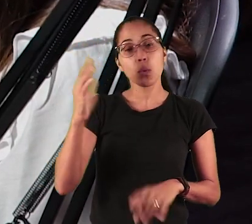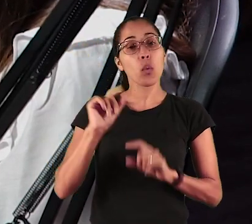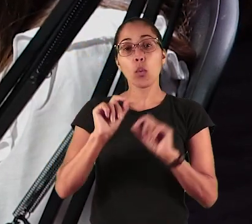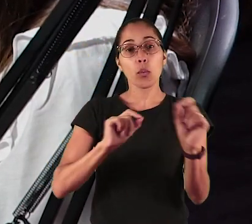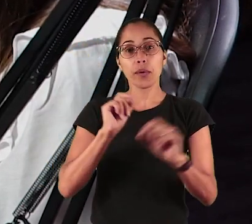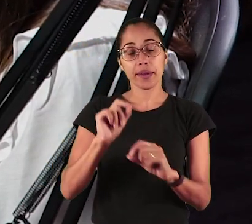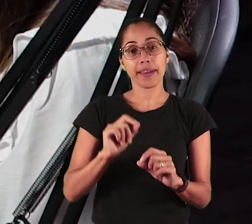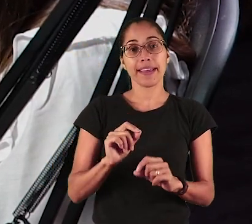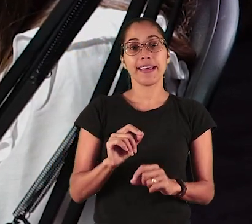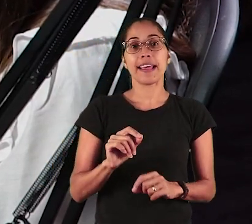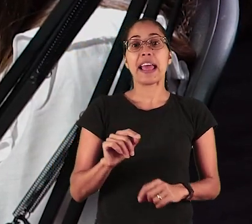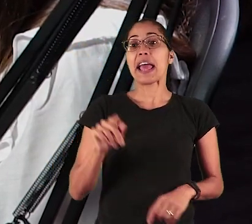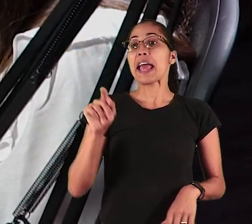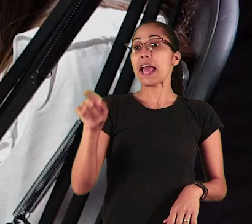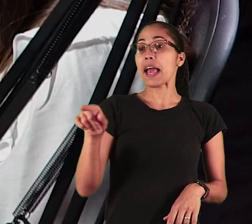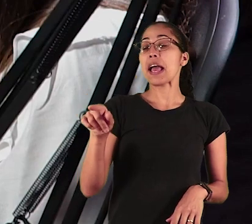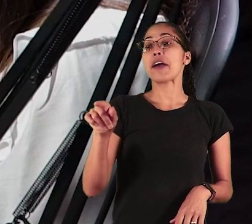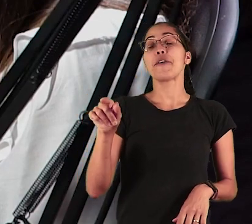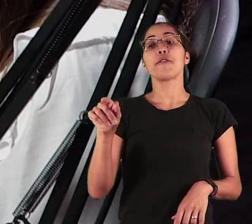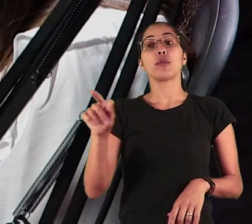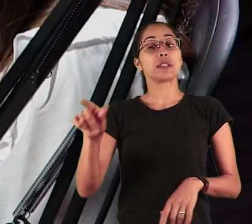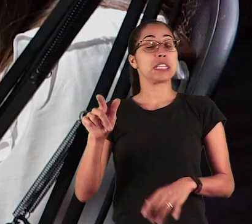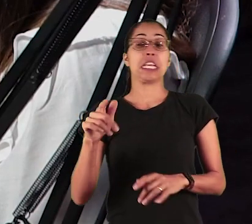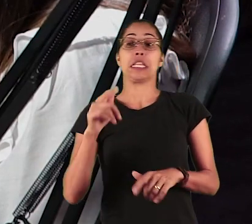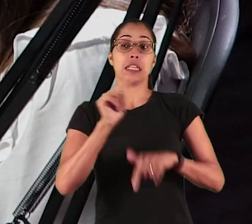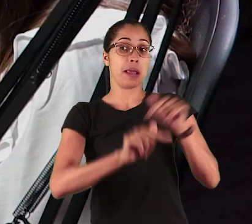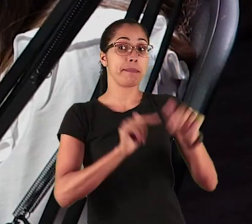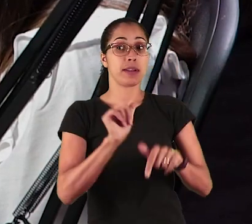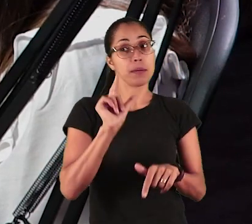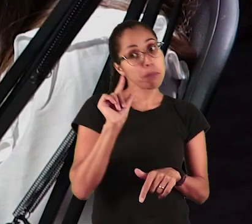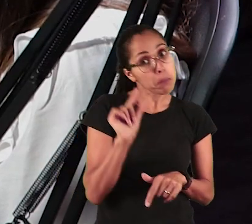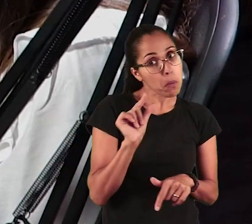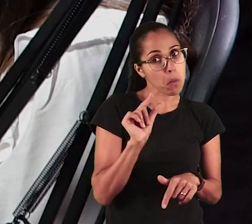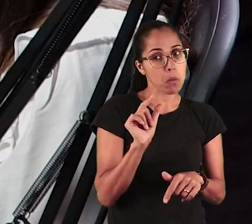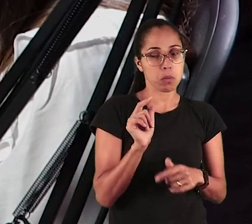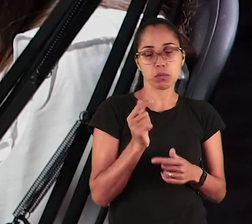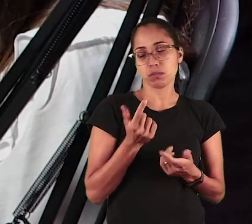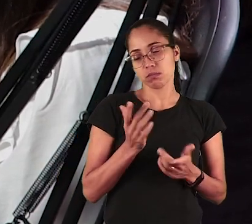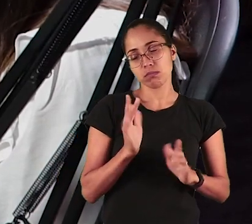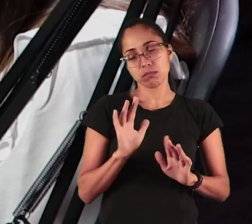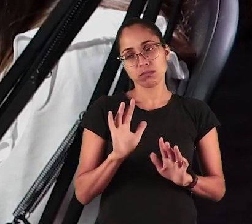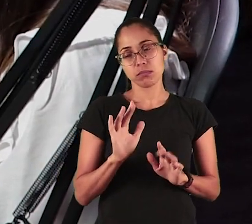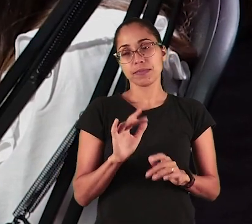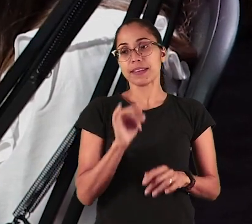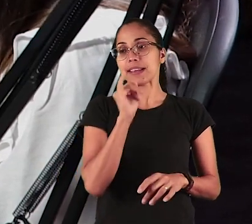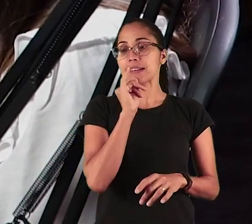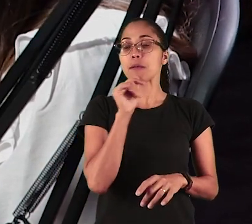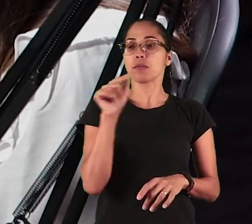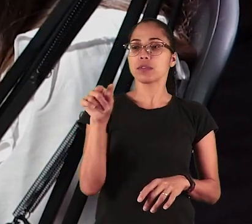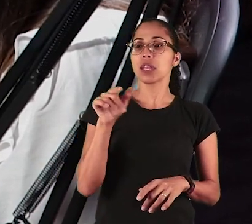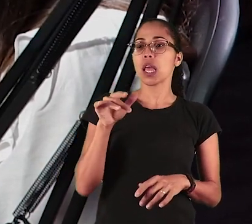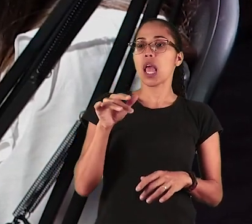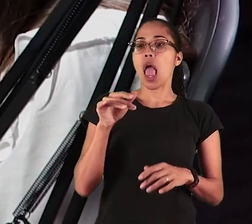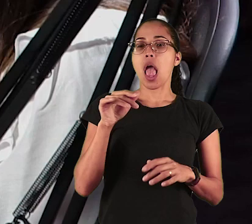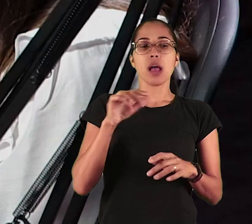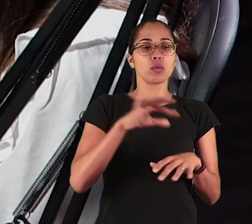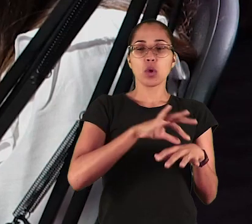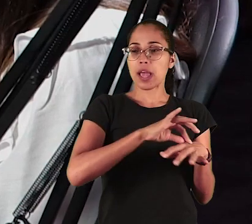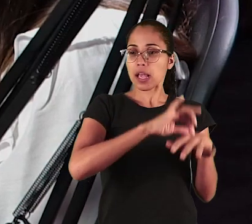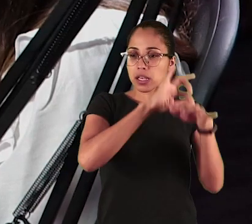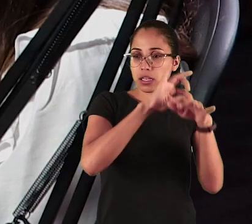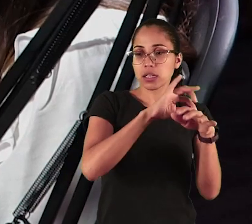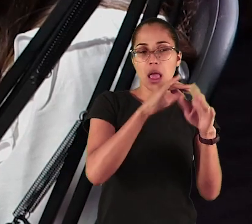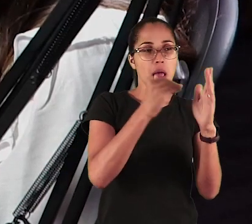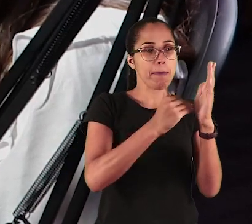que é elas não vão ter que trabalhar muito se de fato elas quiserem né almejar Cargos é relevantes